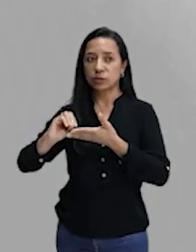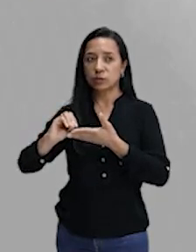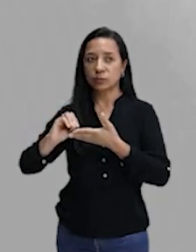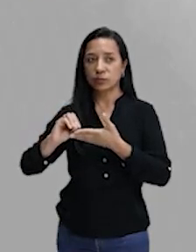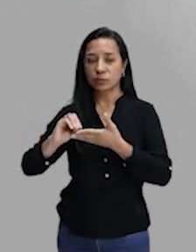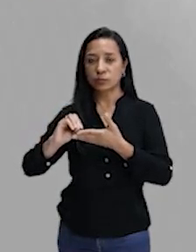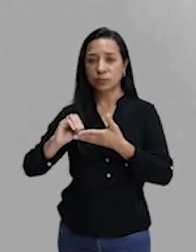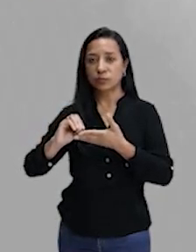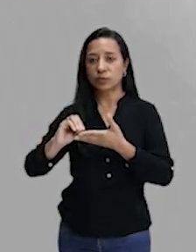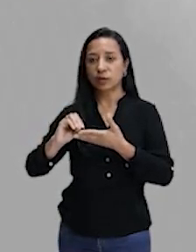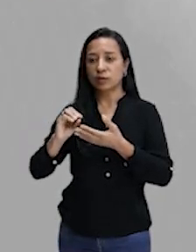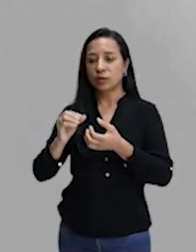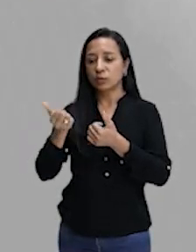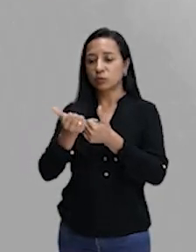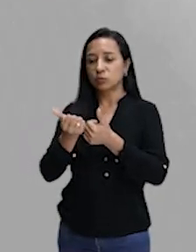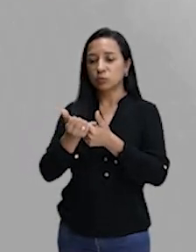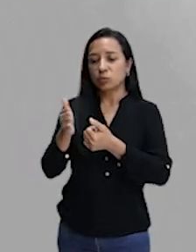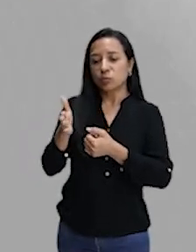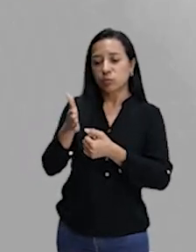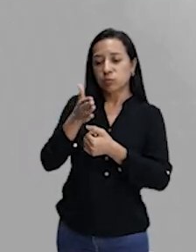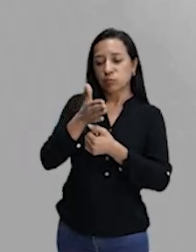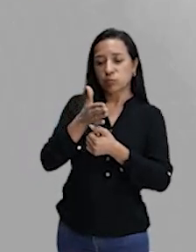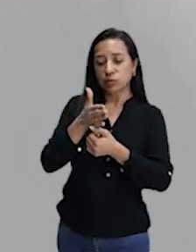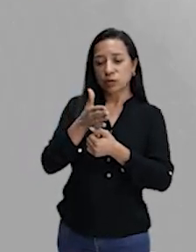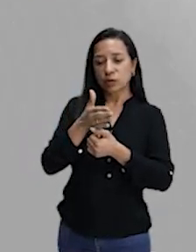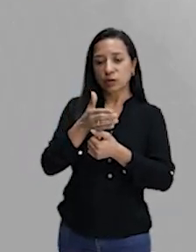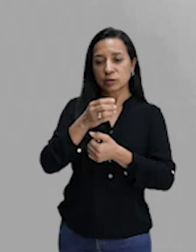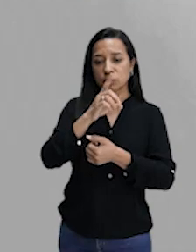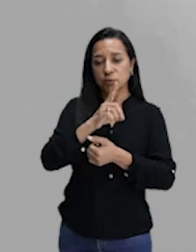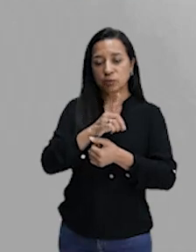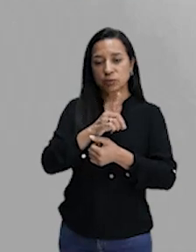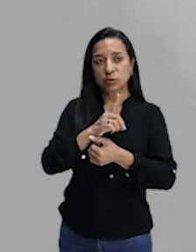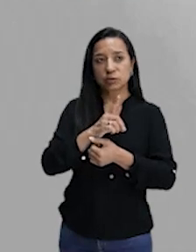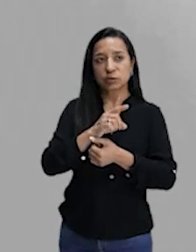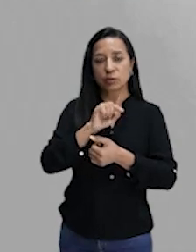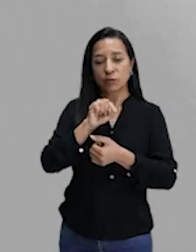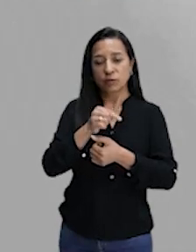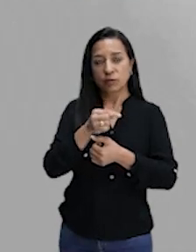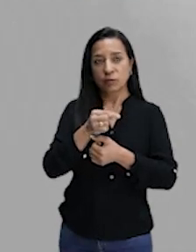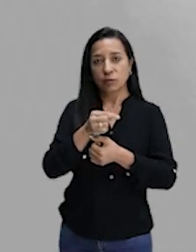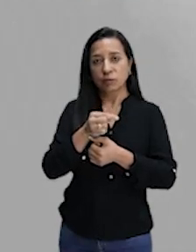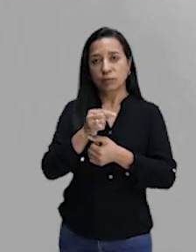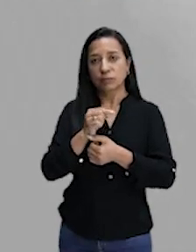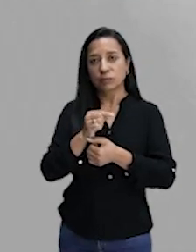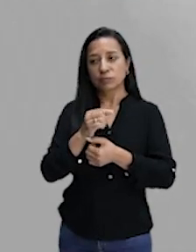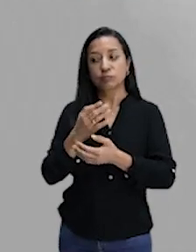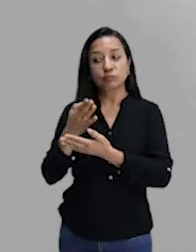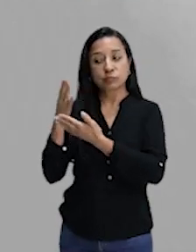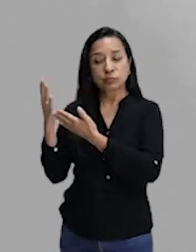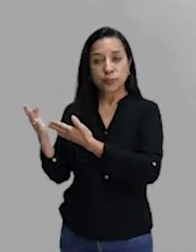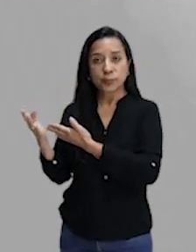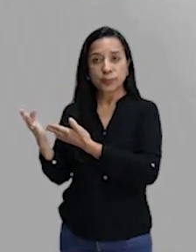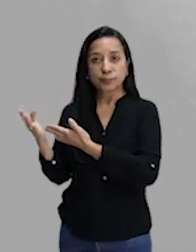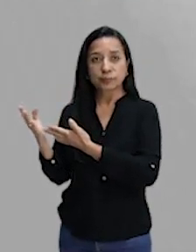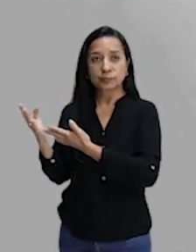vai andar uma casa aqui ó para a direita então vai ficar assim ó